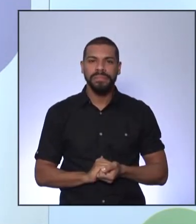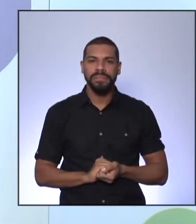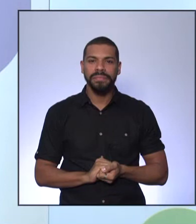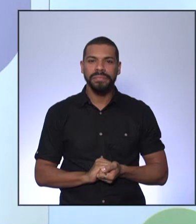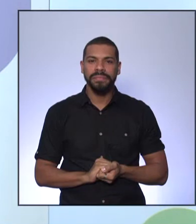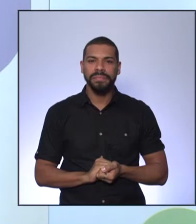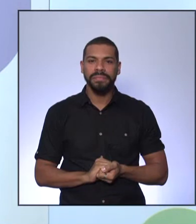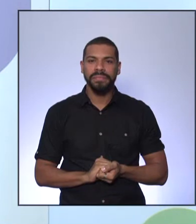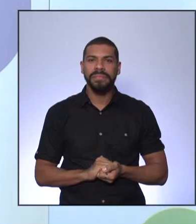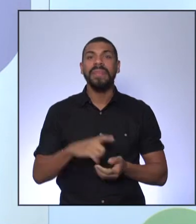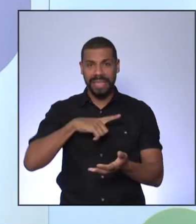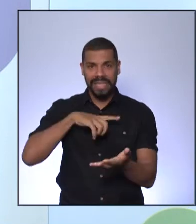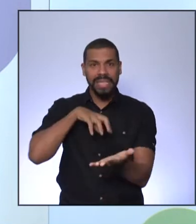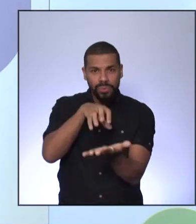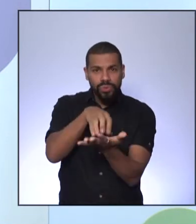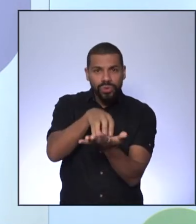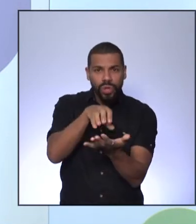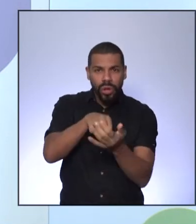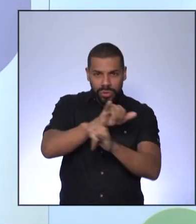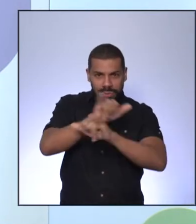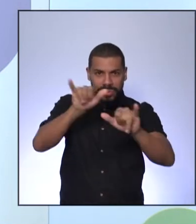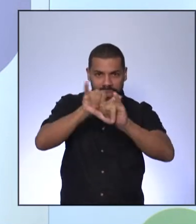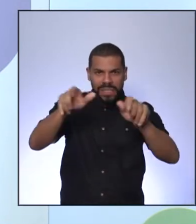No centro de mídias vai ficar, né,